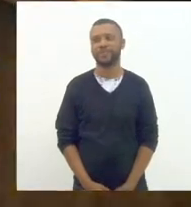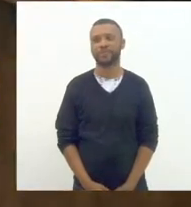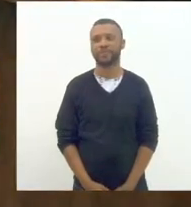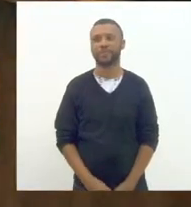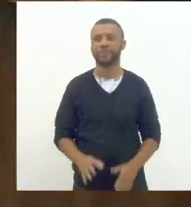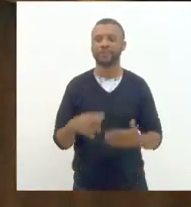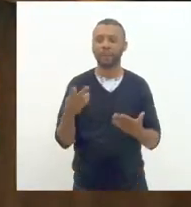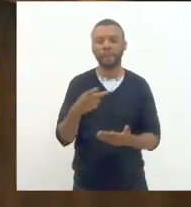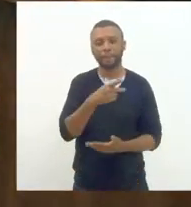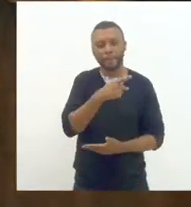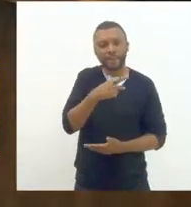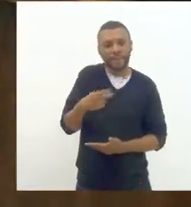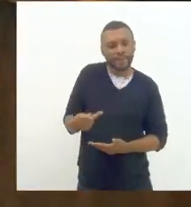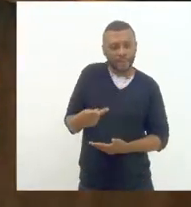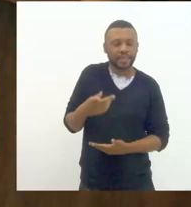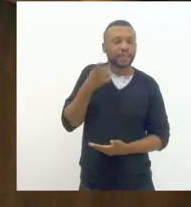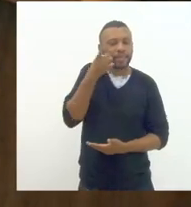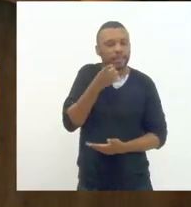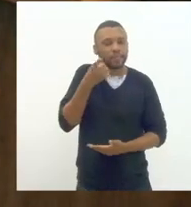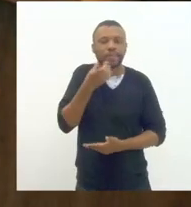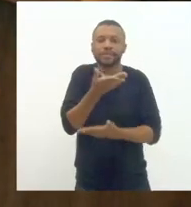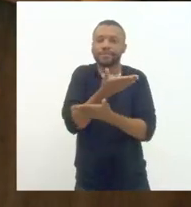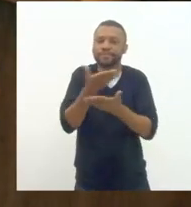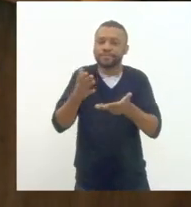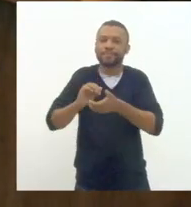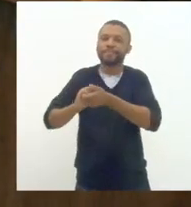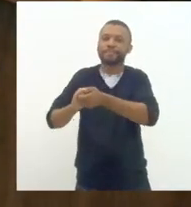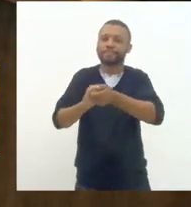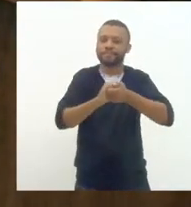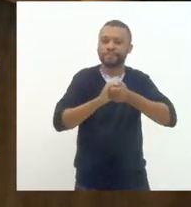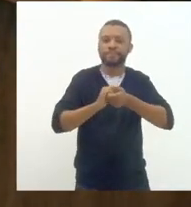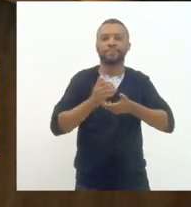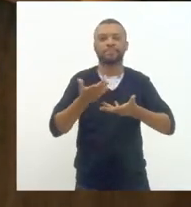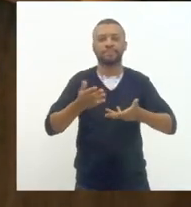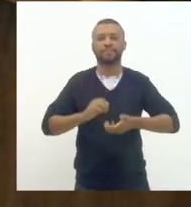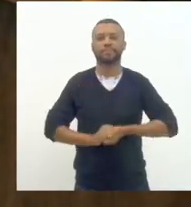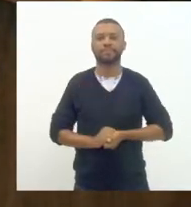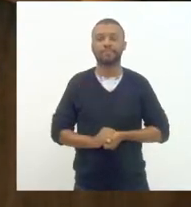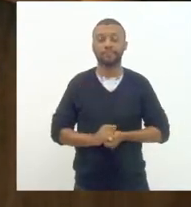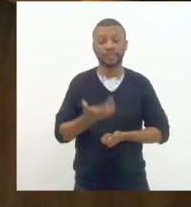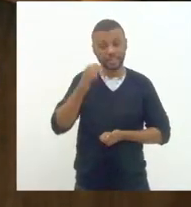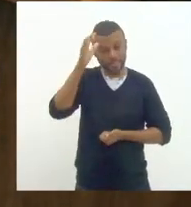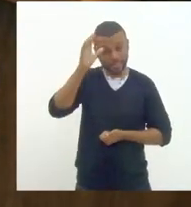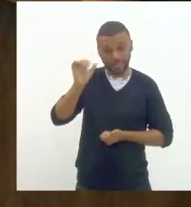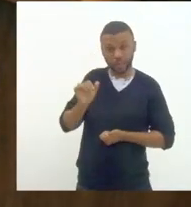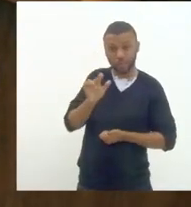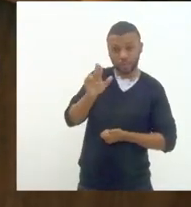Senhor presidente, deputados e deputadas, deputada Tia Ju,